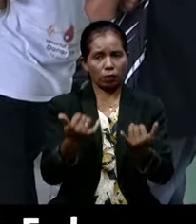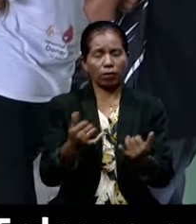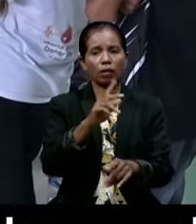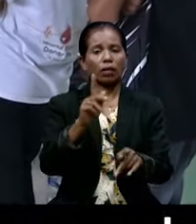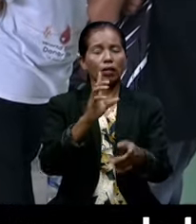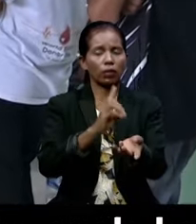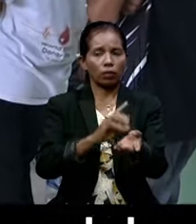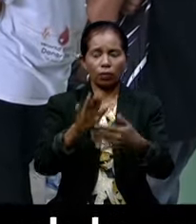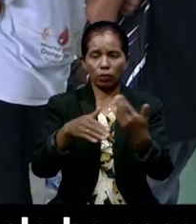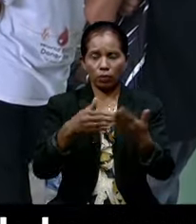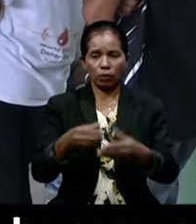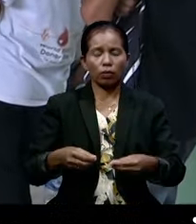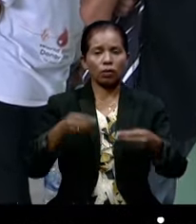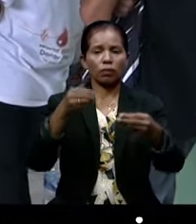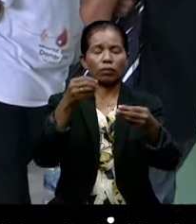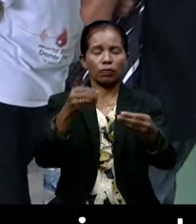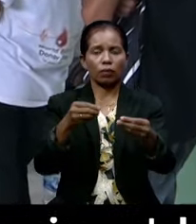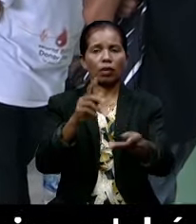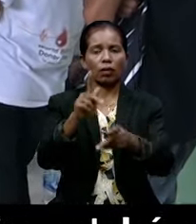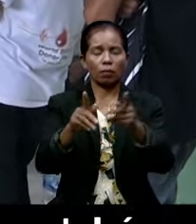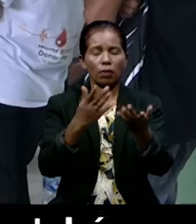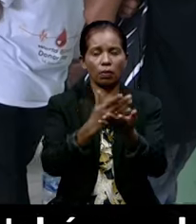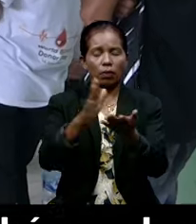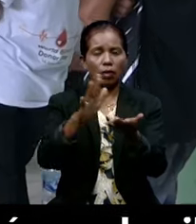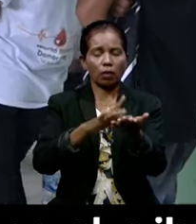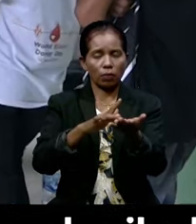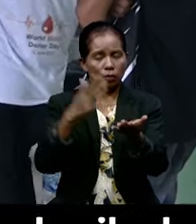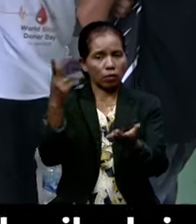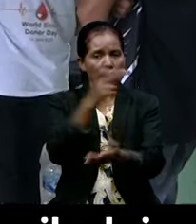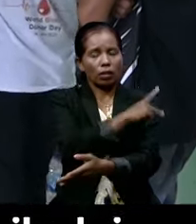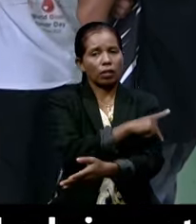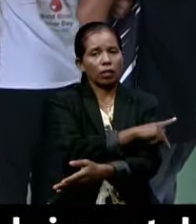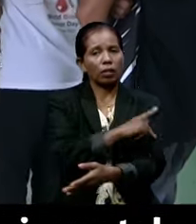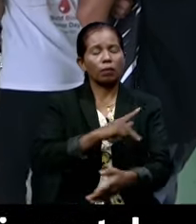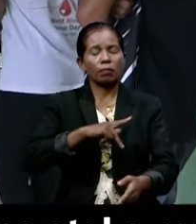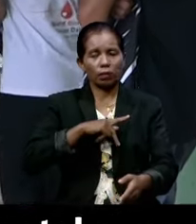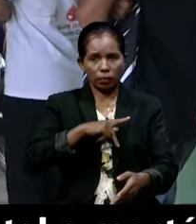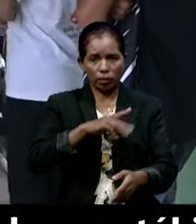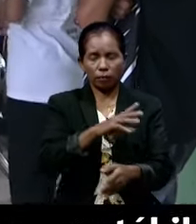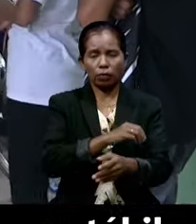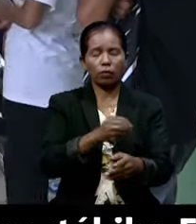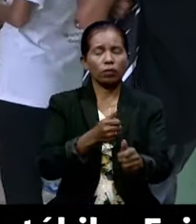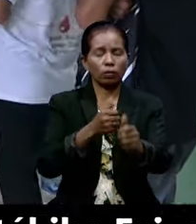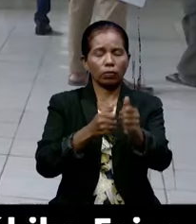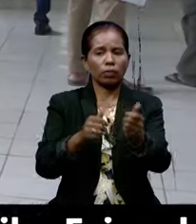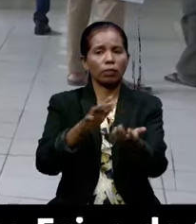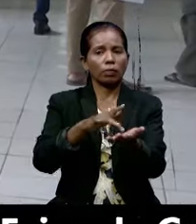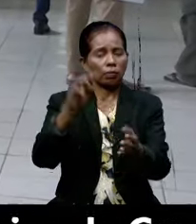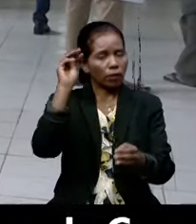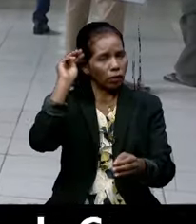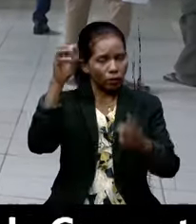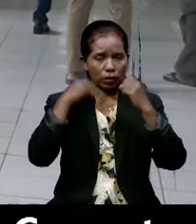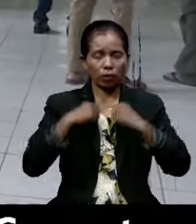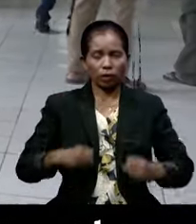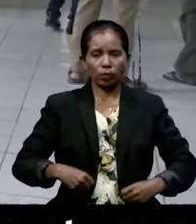pessoal saúde pasa receita ba paciente sosa aimoruk e klinika privadu, mai betu ir ministra saúde estoka aimoruk suficiente gelan, nune